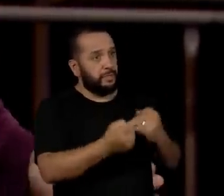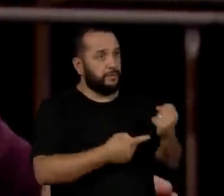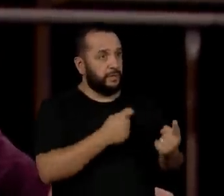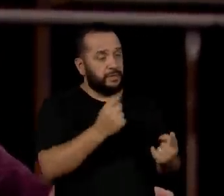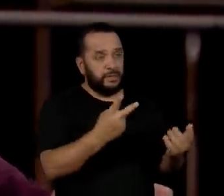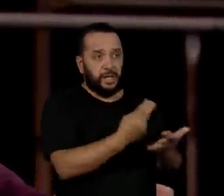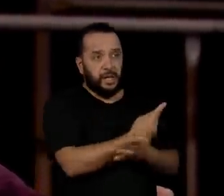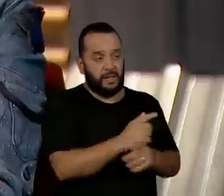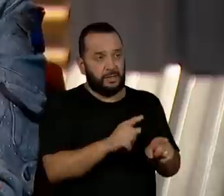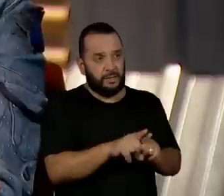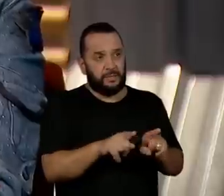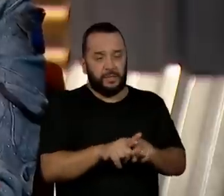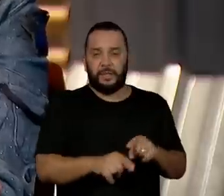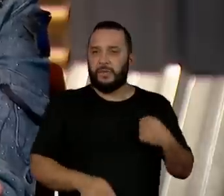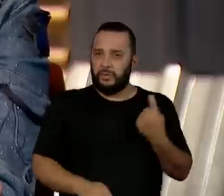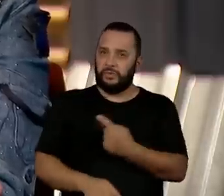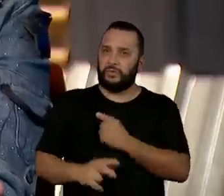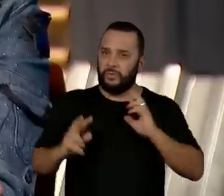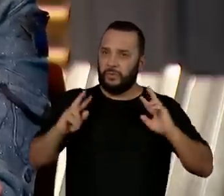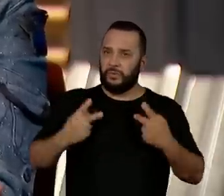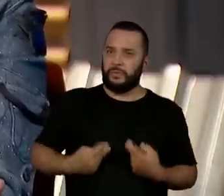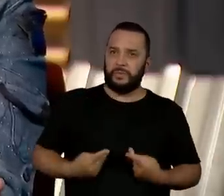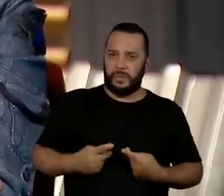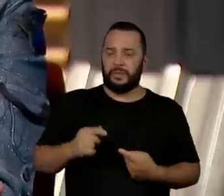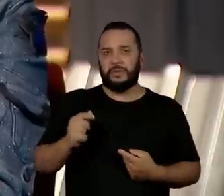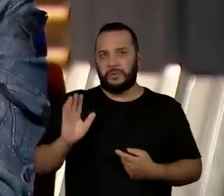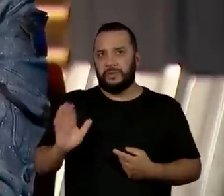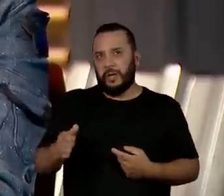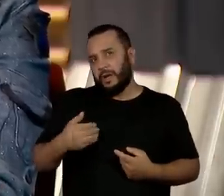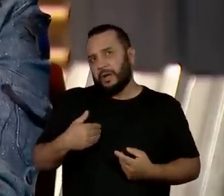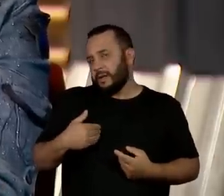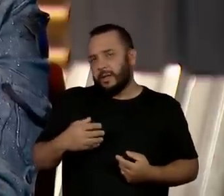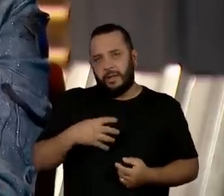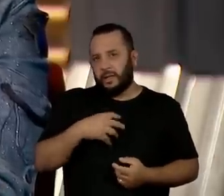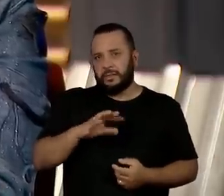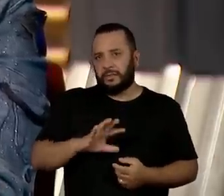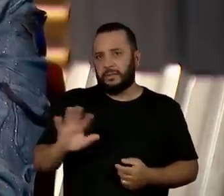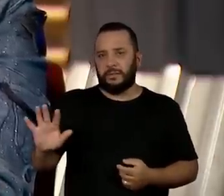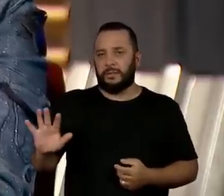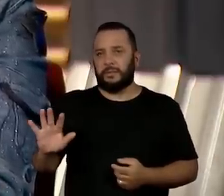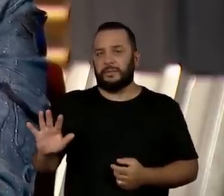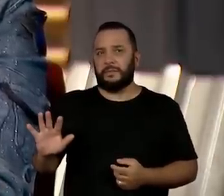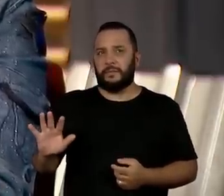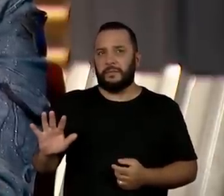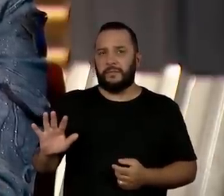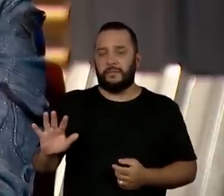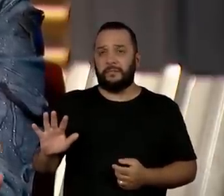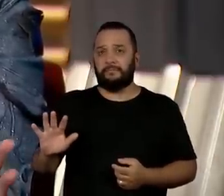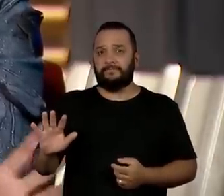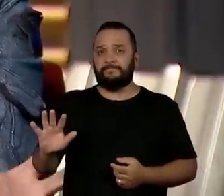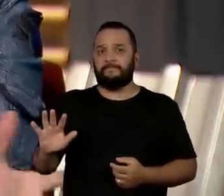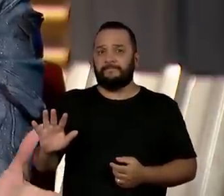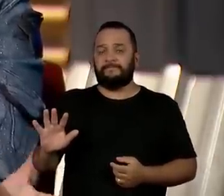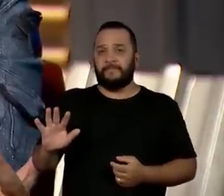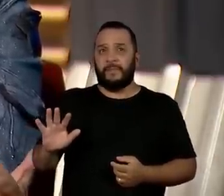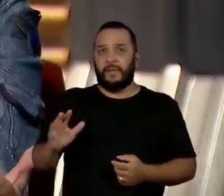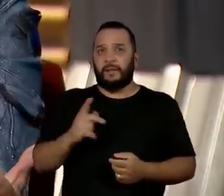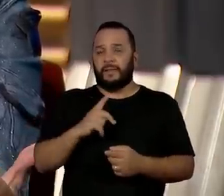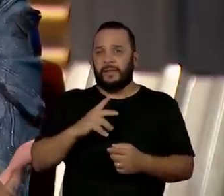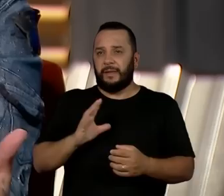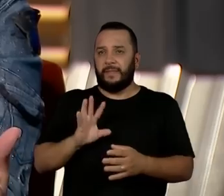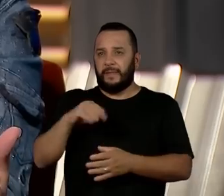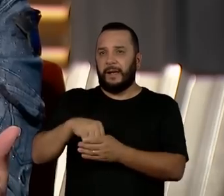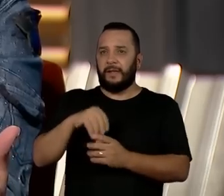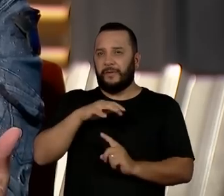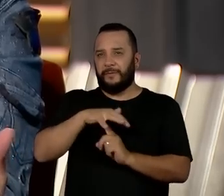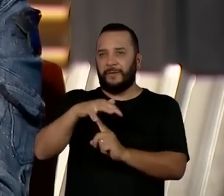gente falar somos de carne somos de outro mas você ali dentro de um